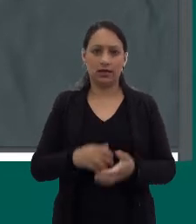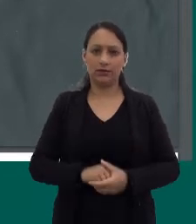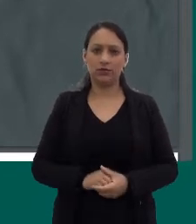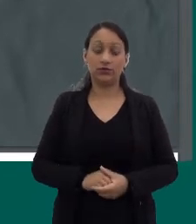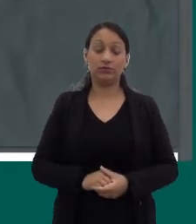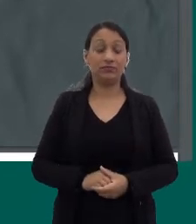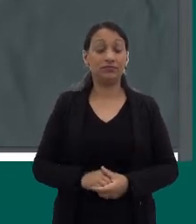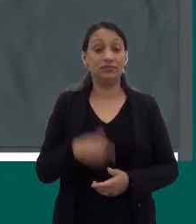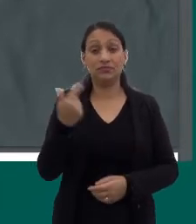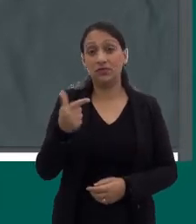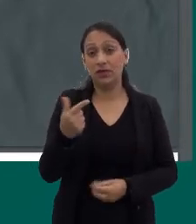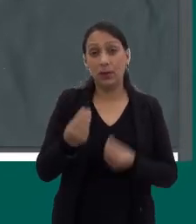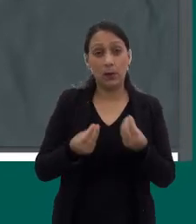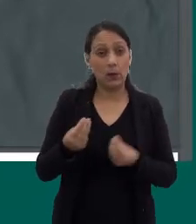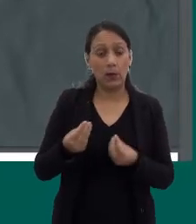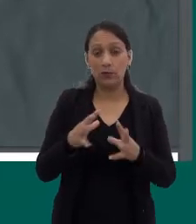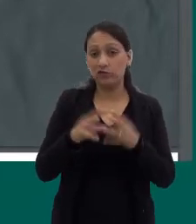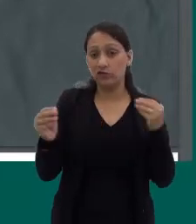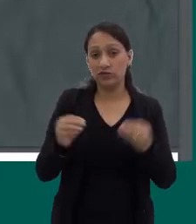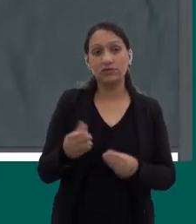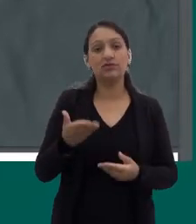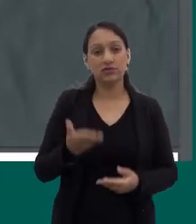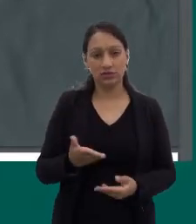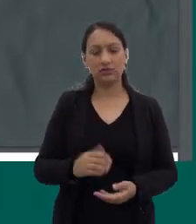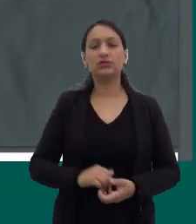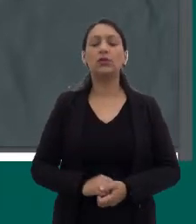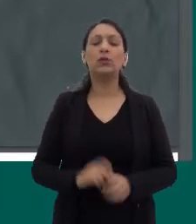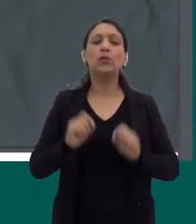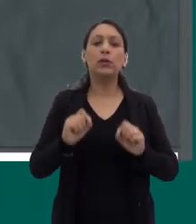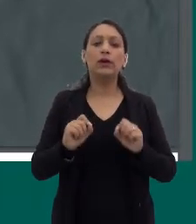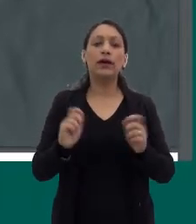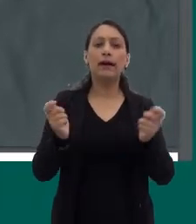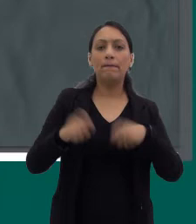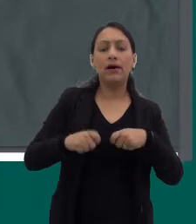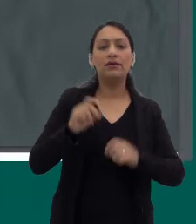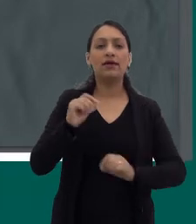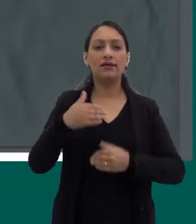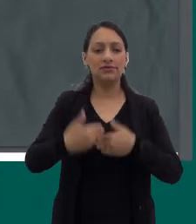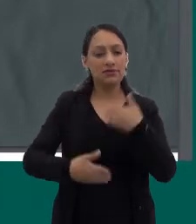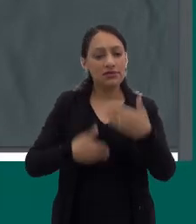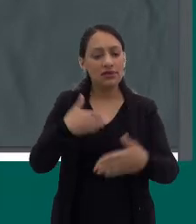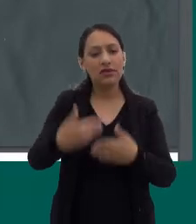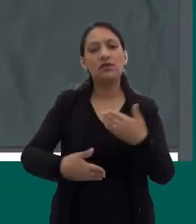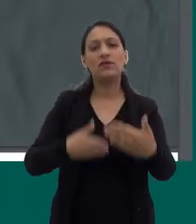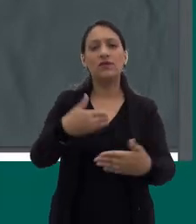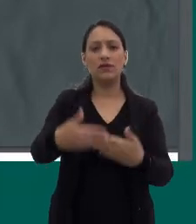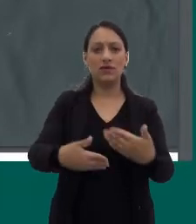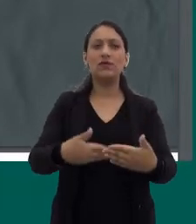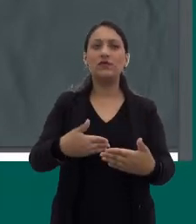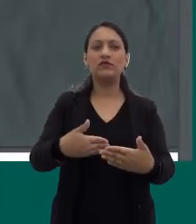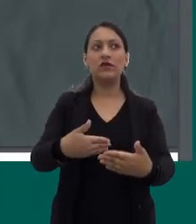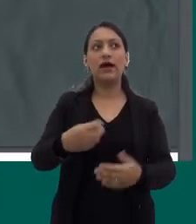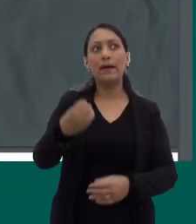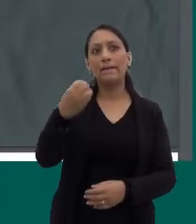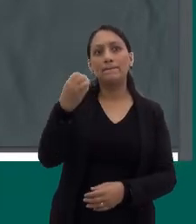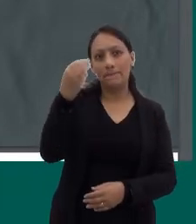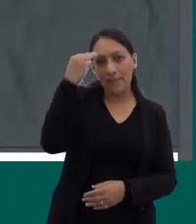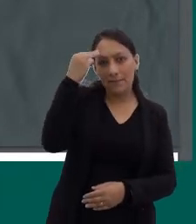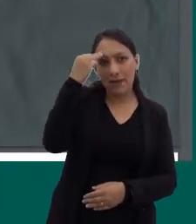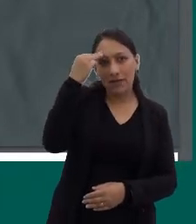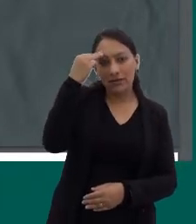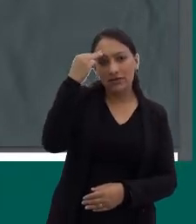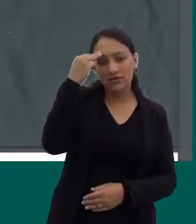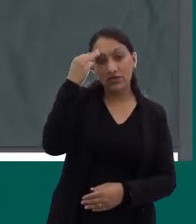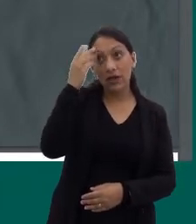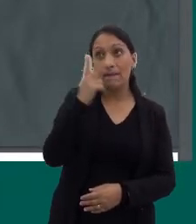tem como a gente fazer isso. Né? O que a gente pode é desenvolver uma mente que, apesar